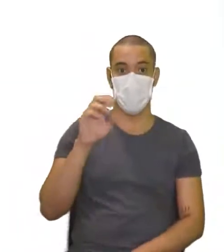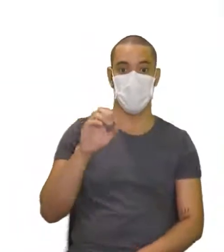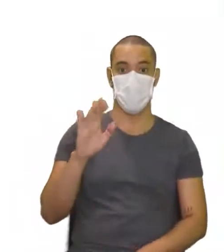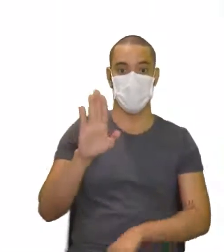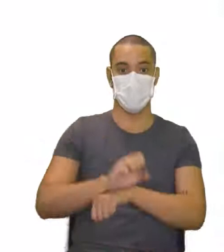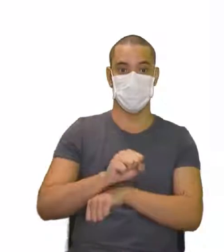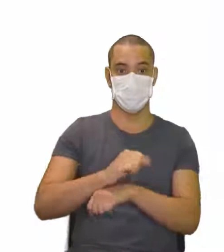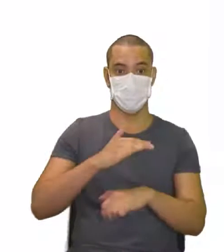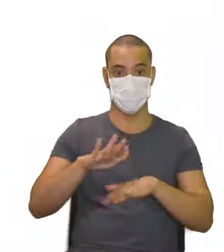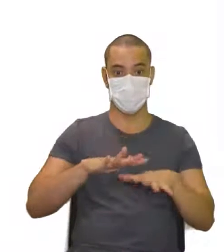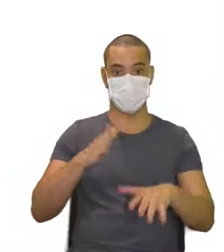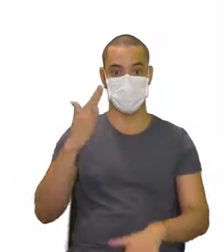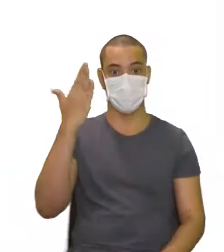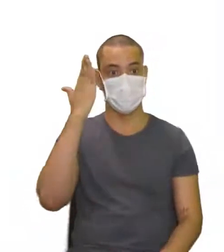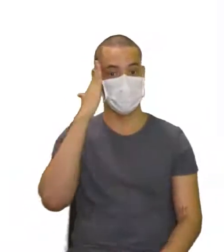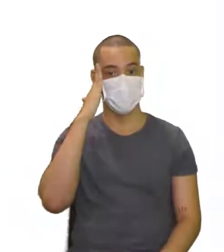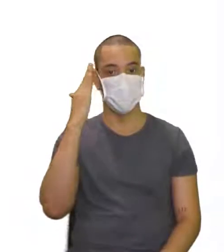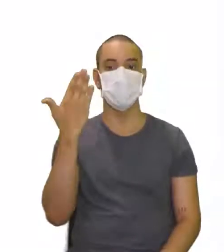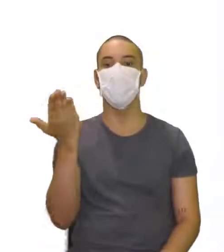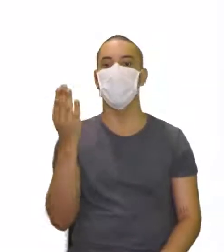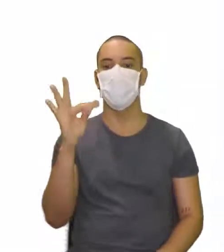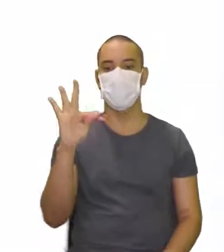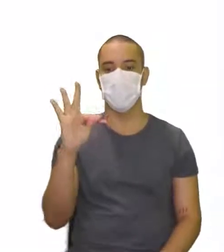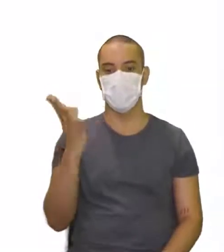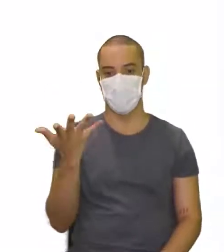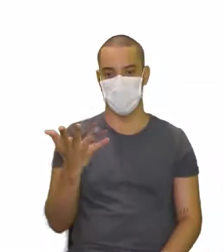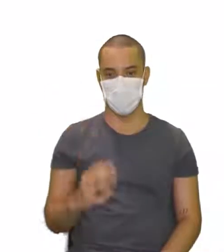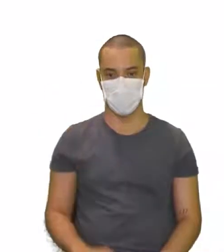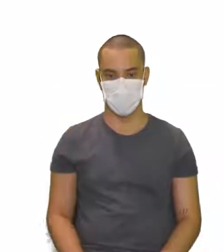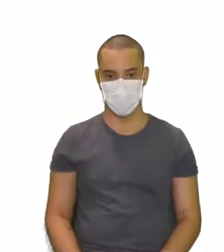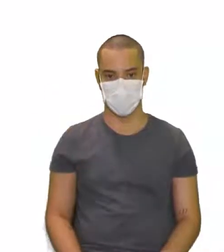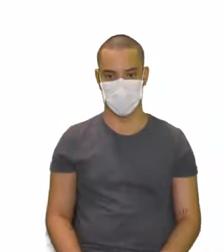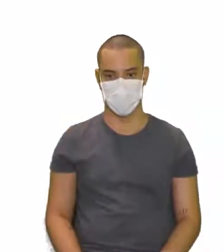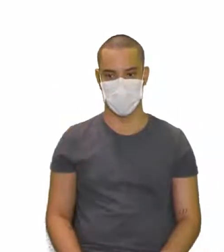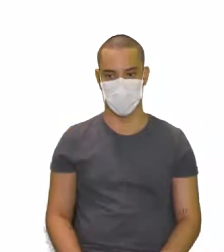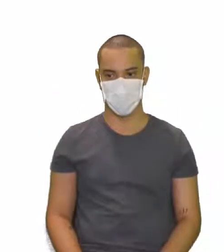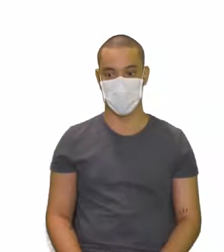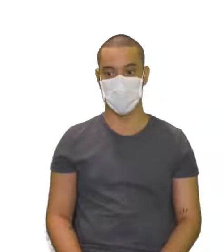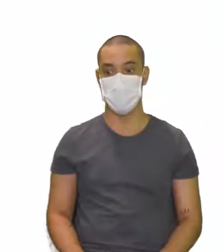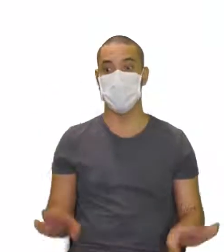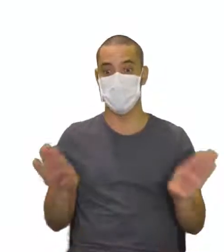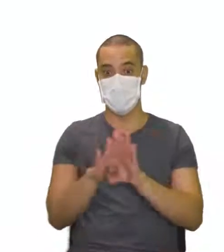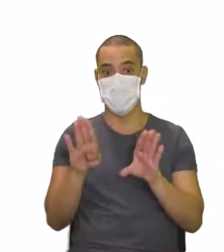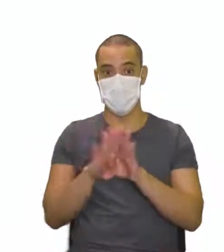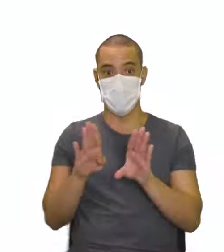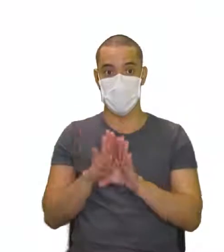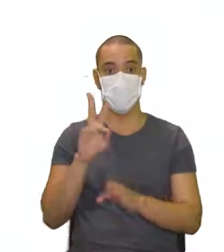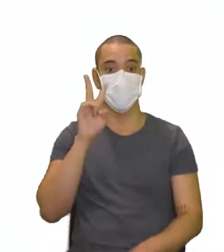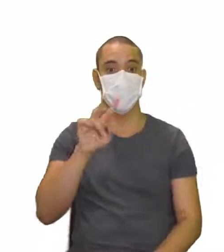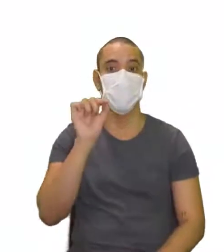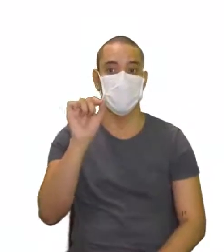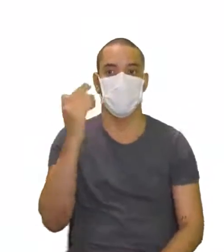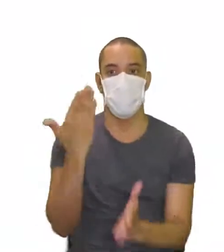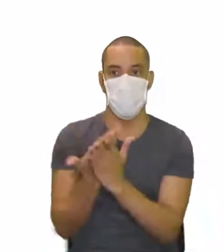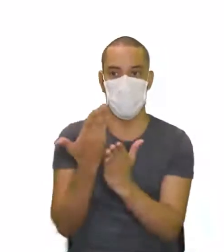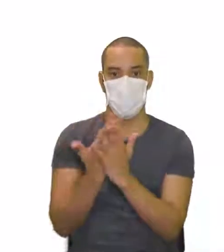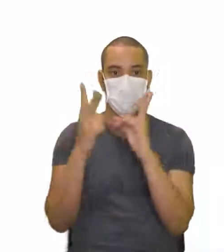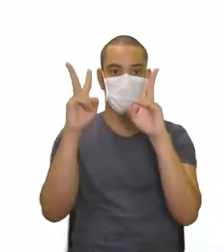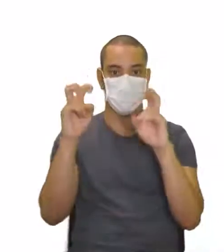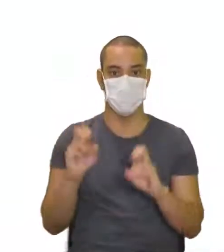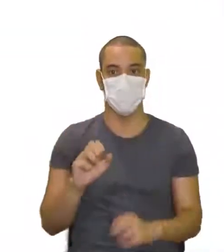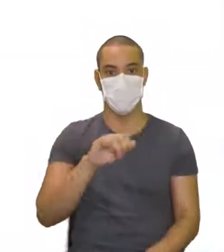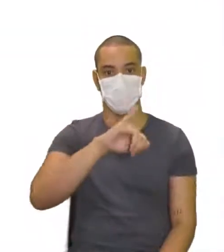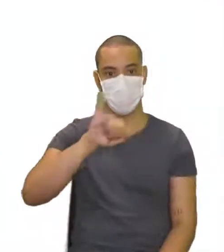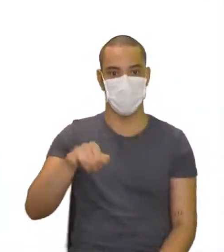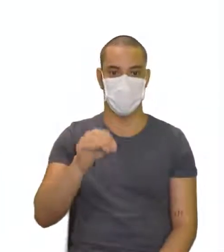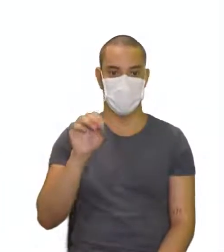pode, através daqui, descobrir o gasto energético, por exemplo, de um aparelho. Bom, nós vimos também nessa aula sobre o efeito Joule,